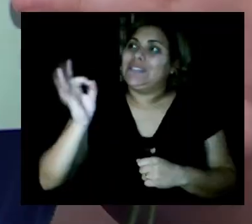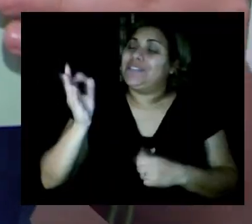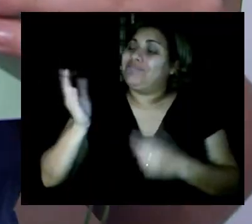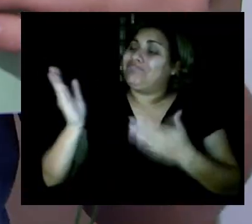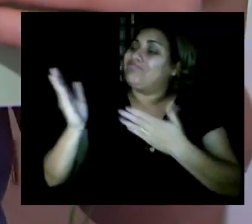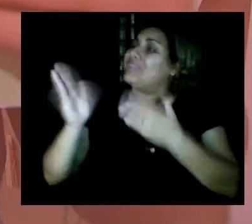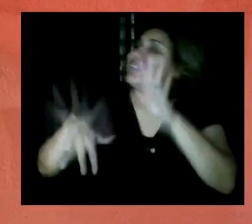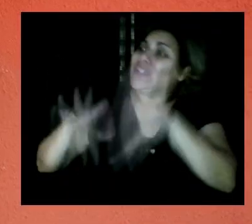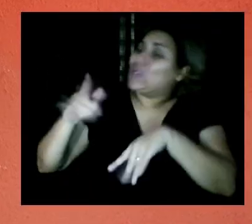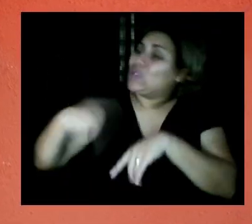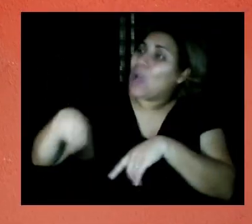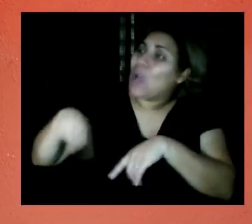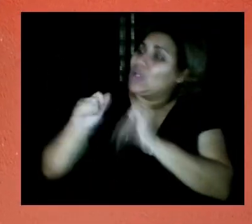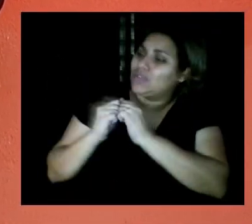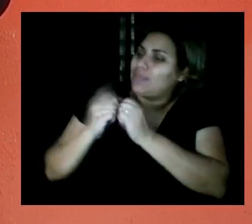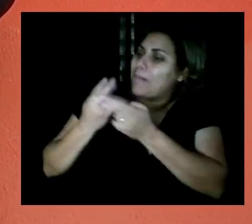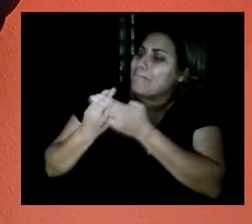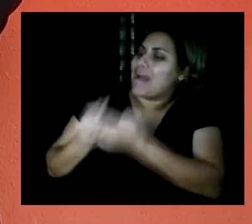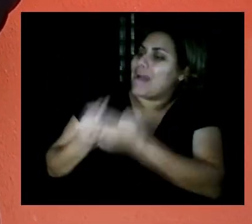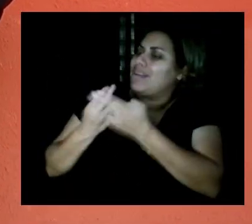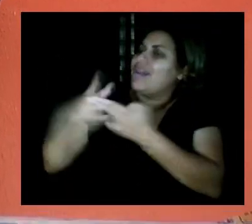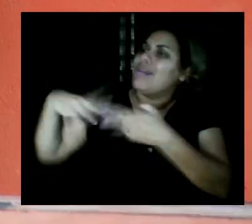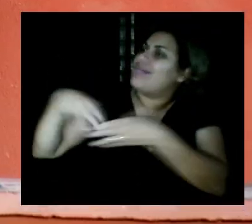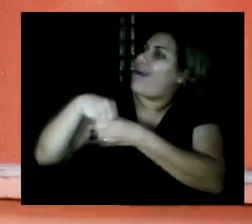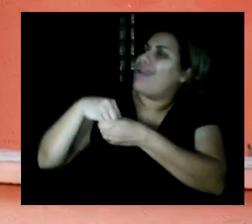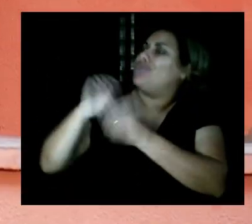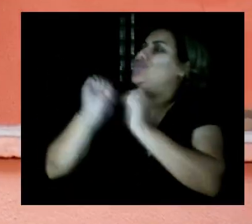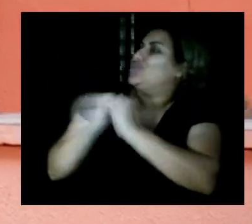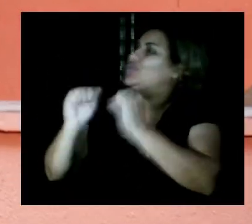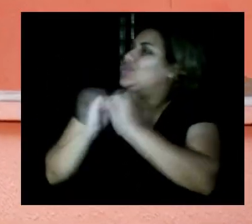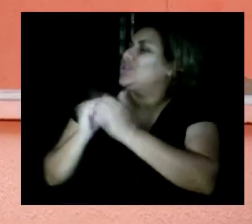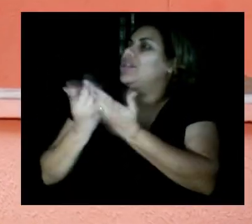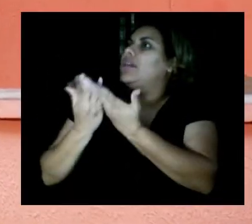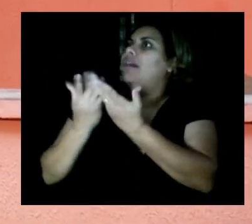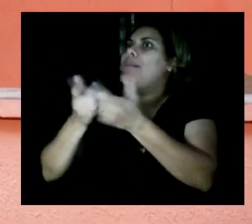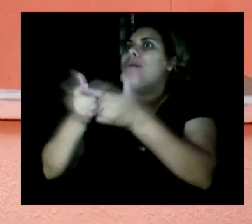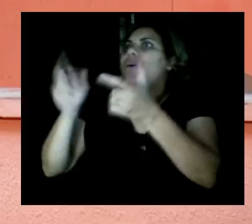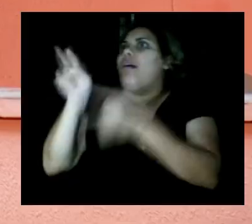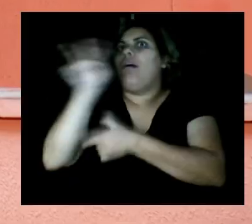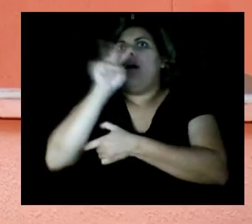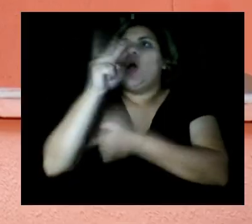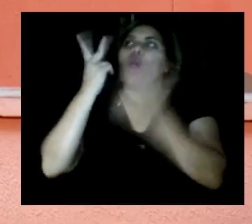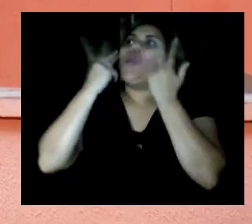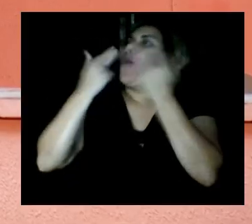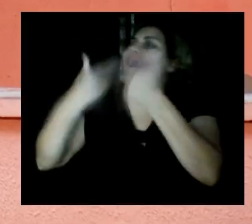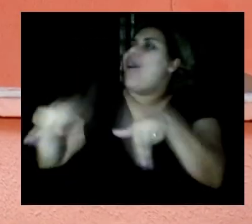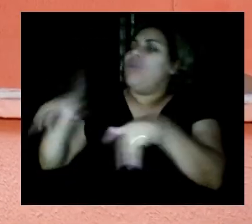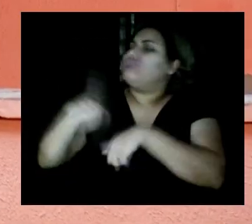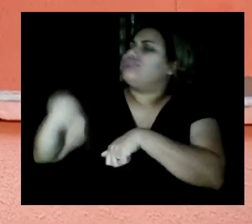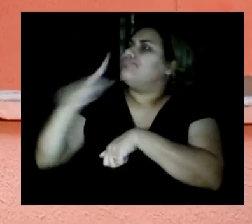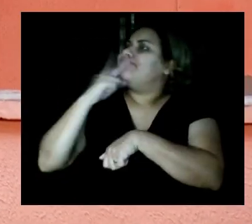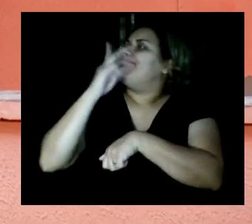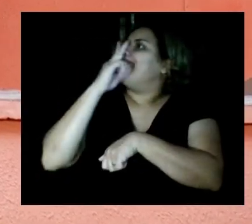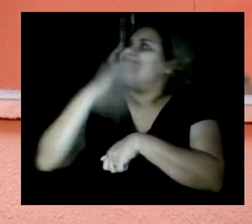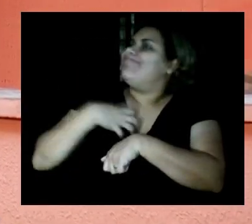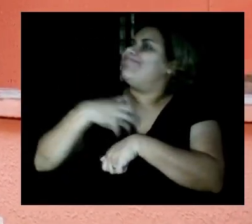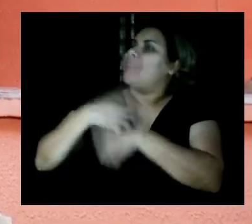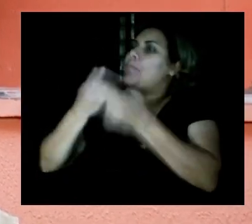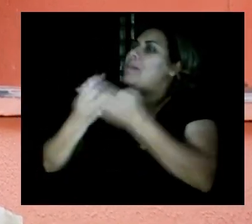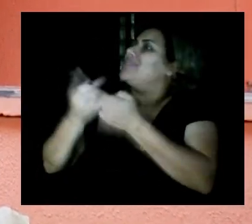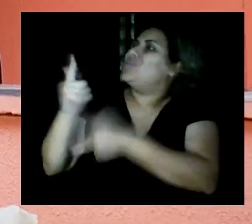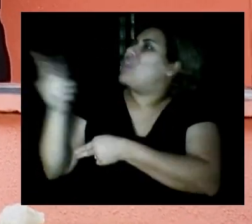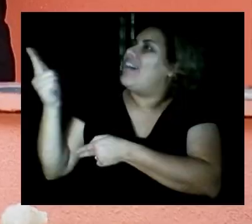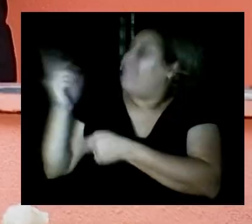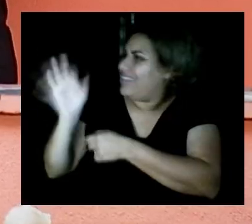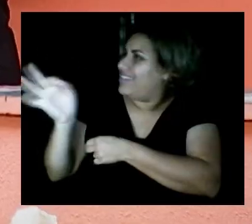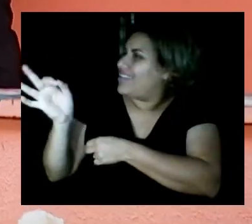né? Dentro do ambiente dito normal. Então é um olhar que a gente precisa exercitar, né? Muito.